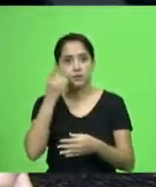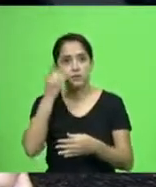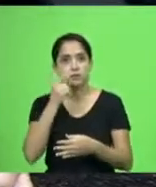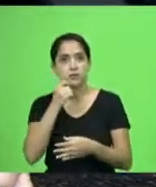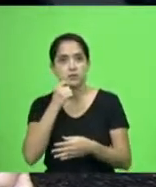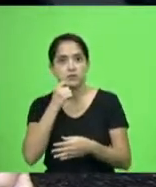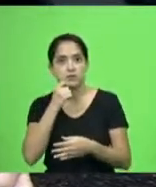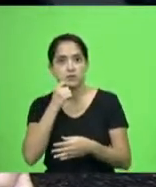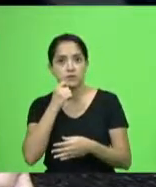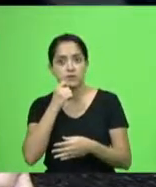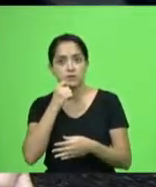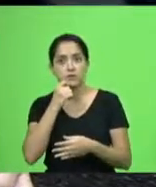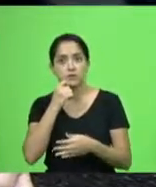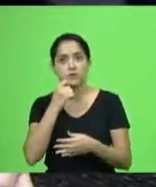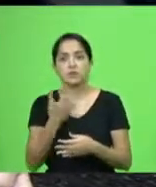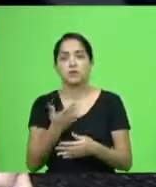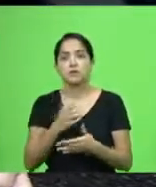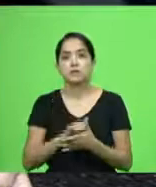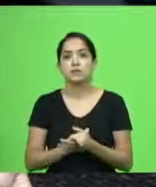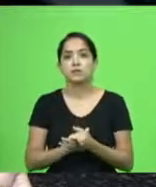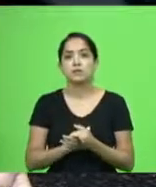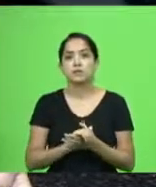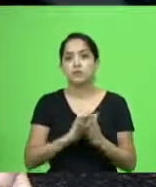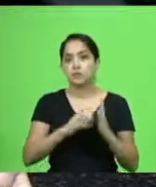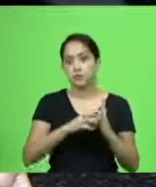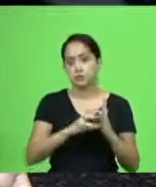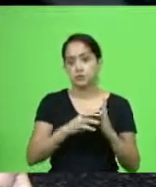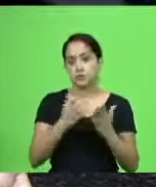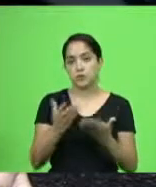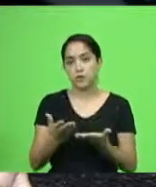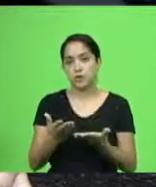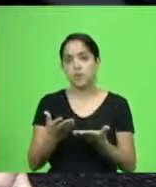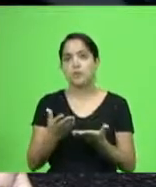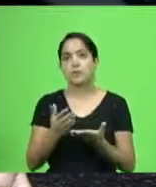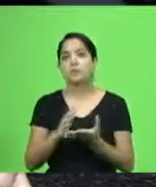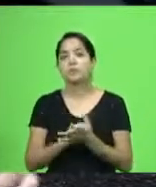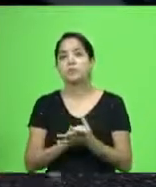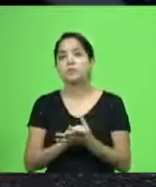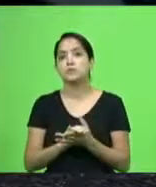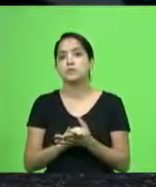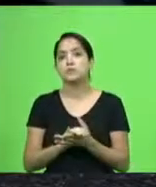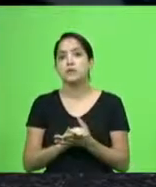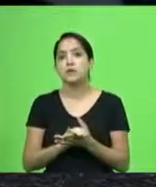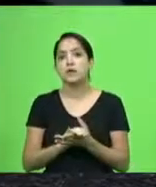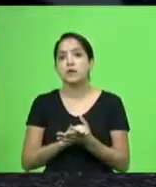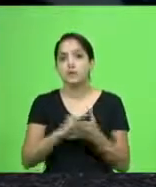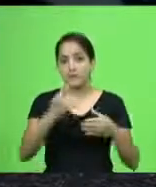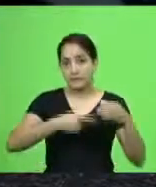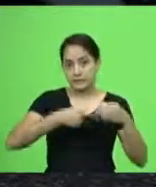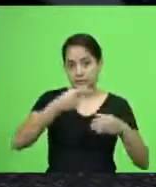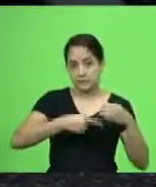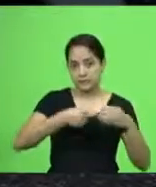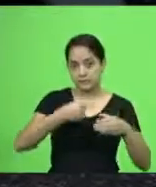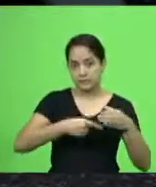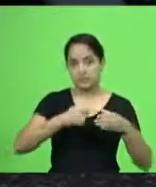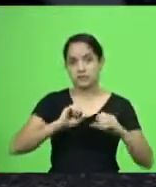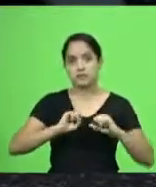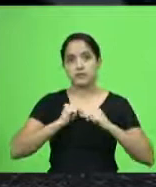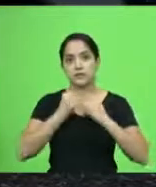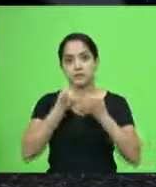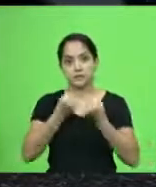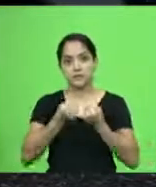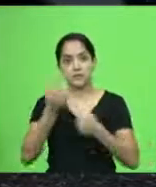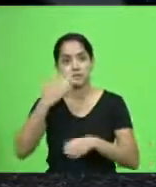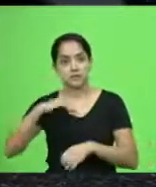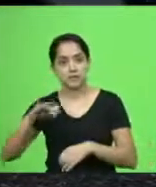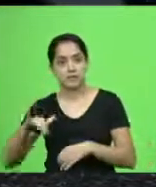líder ali do nosso bloco partidário, disse: Felipe, tu vai ser inserido na comissão na defesa da criança e do adolescente. E era algo que a gente